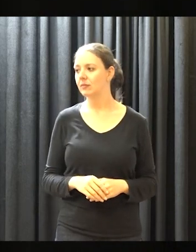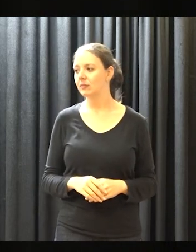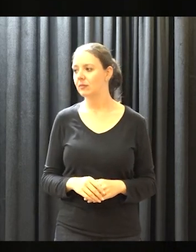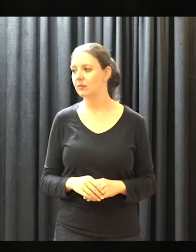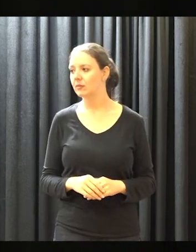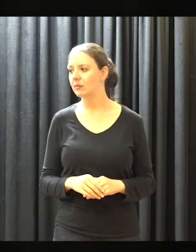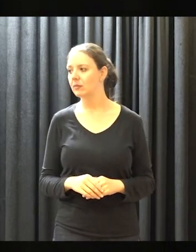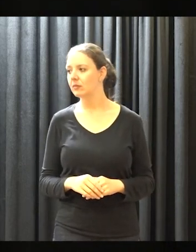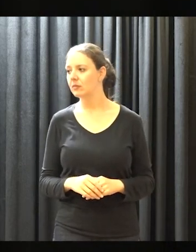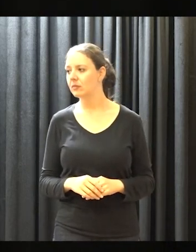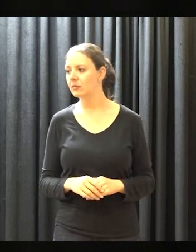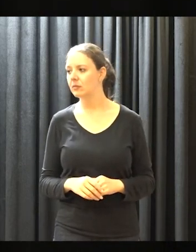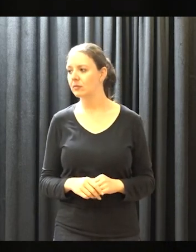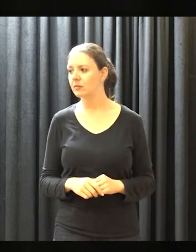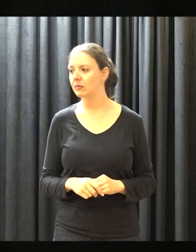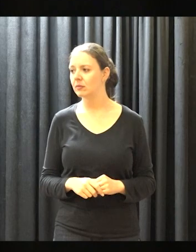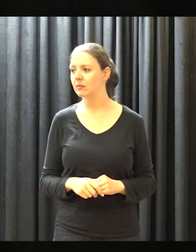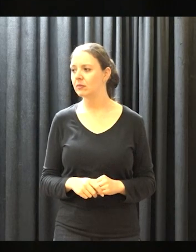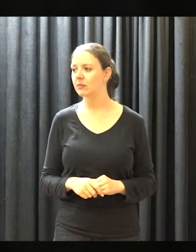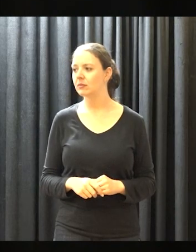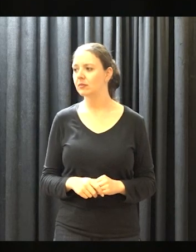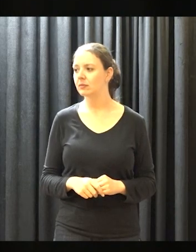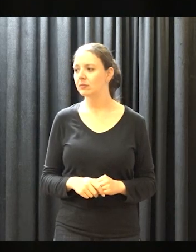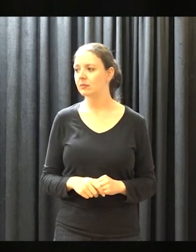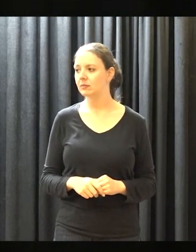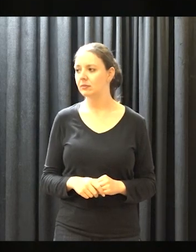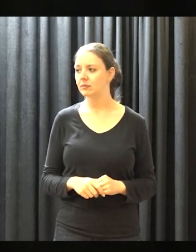Ah, não, desculpa.